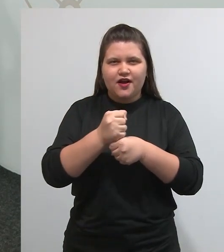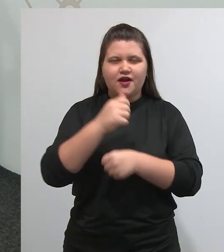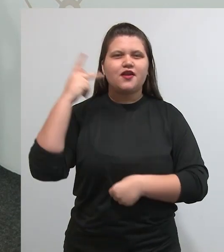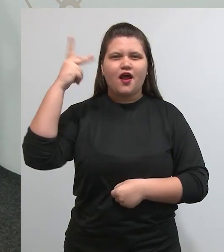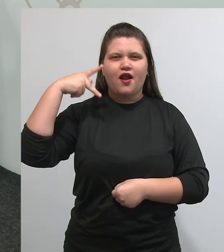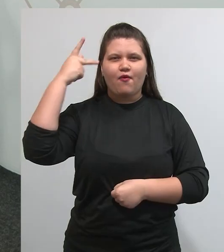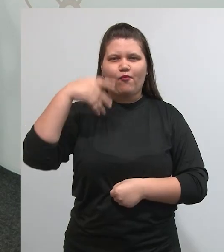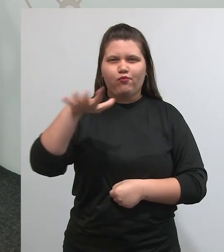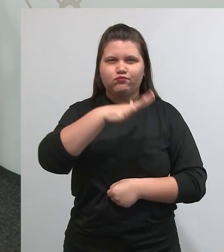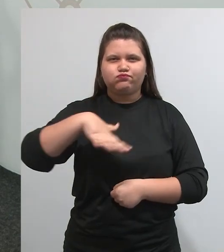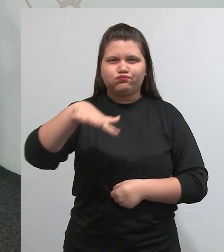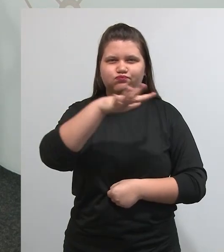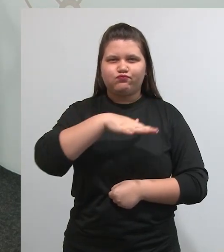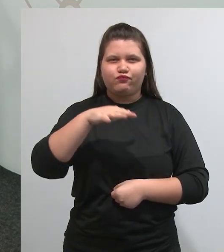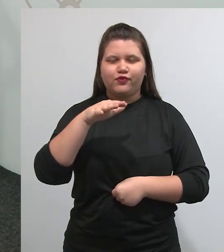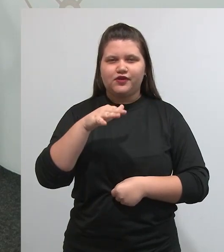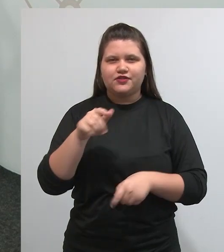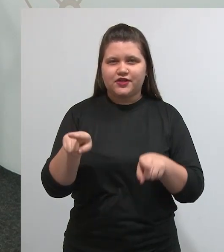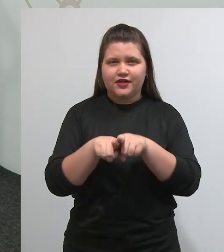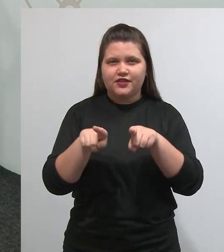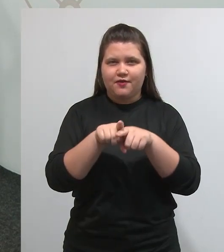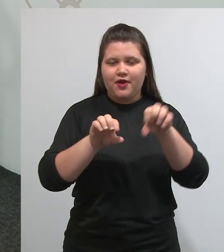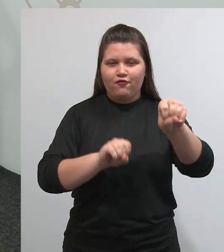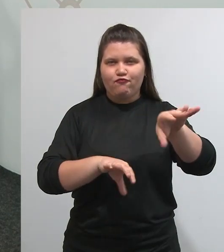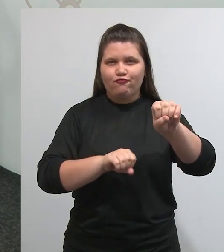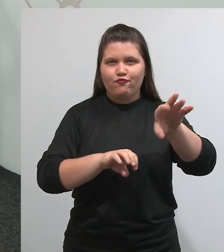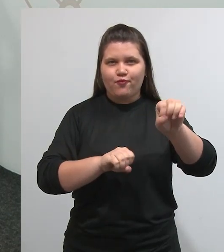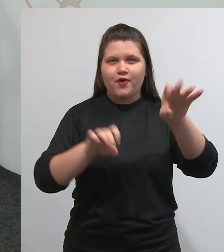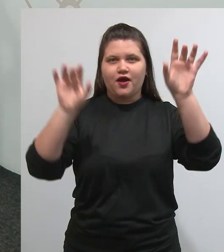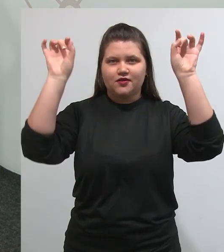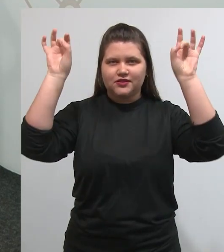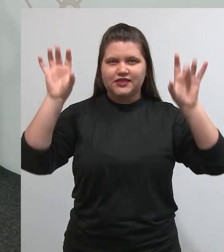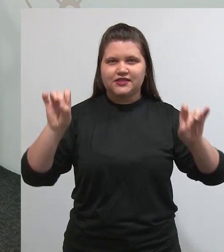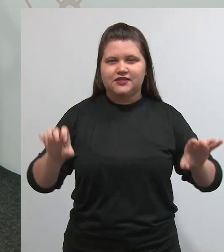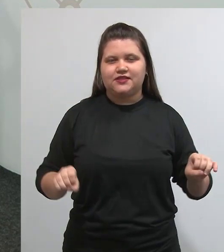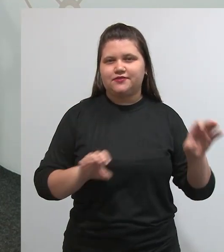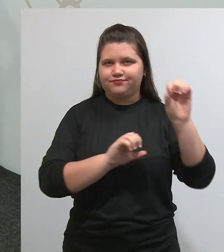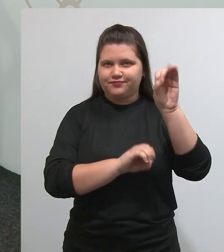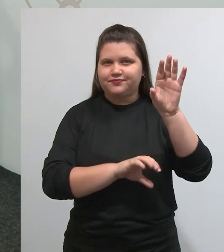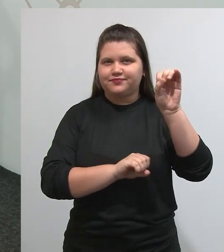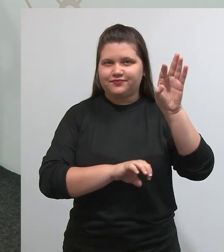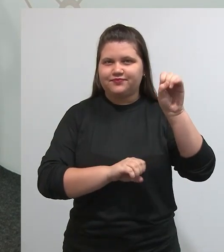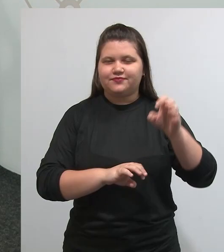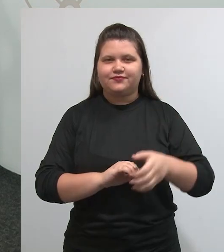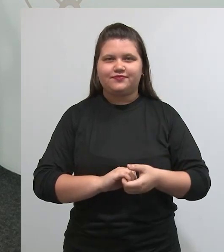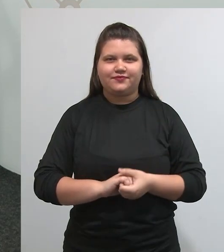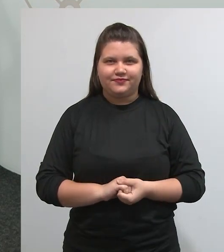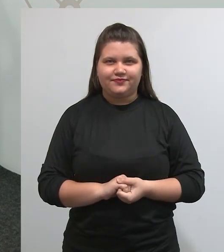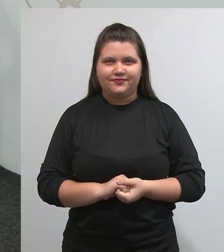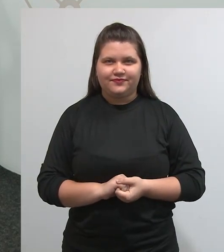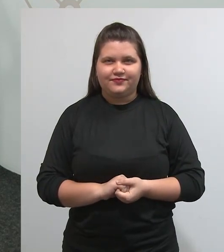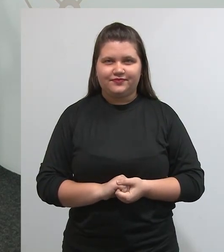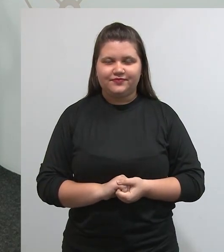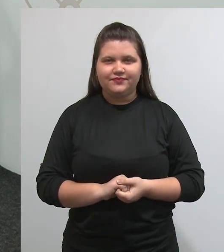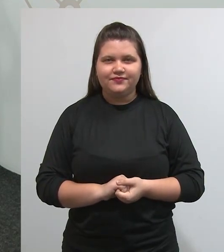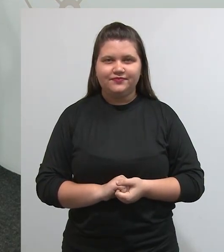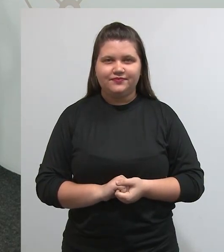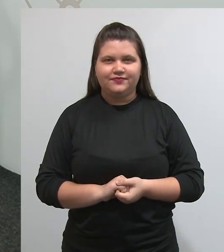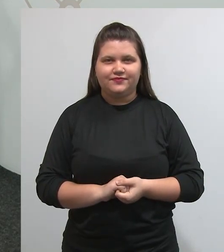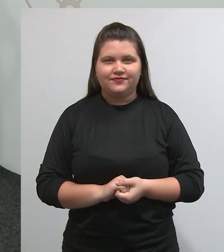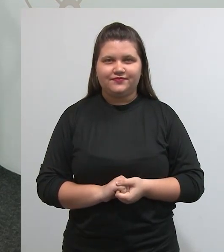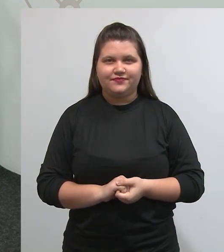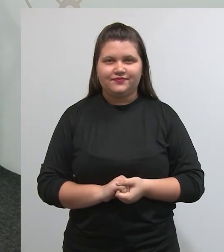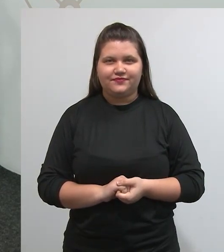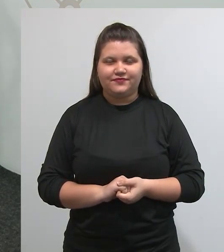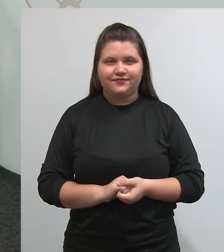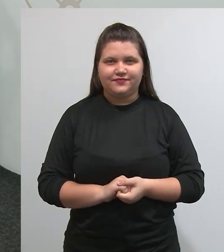políticas e de formação na educação especial. E também foi coordenadora do Programa de Educação Especial. Ela fala com a